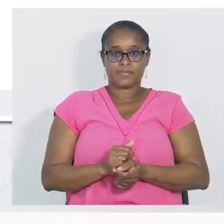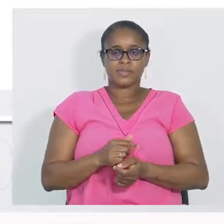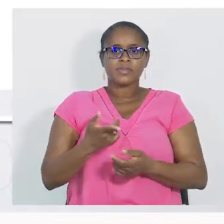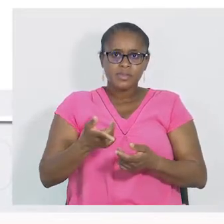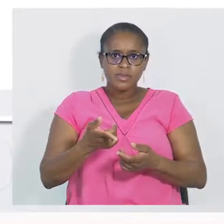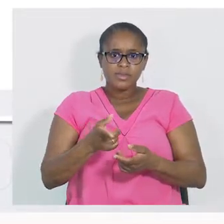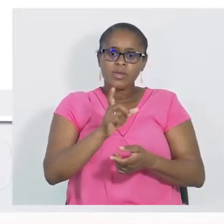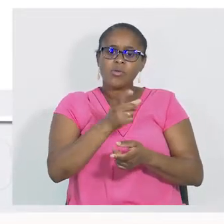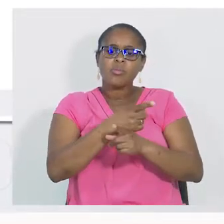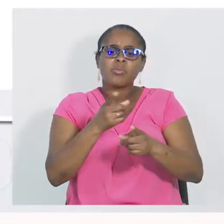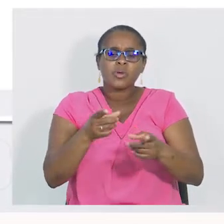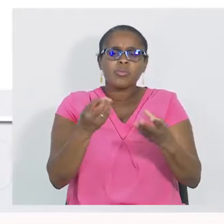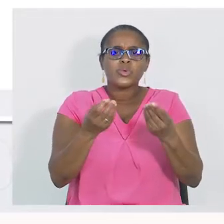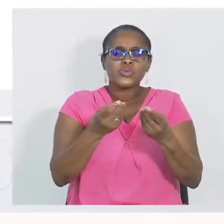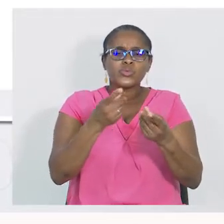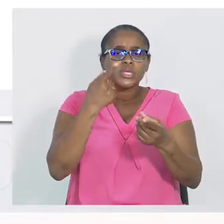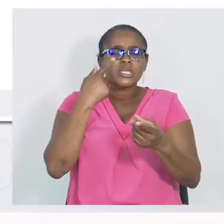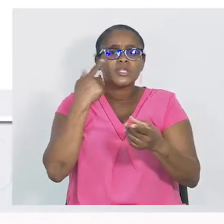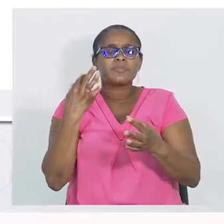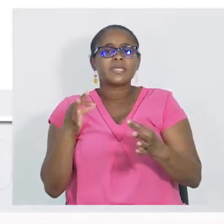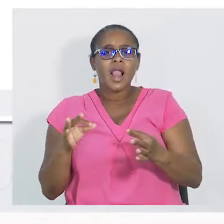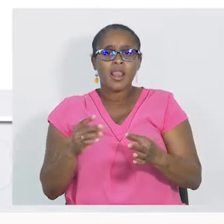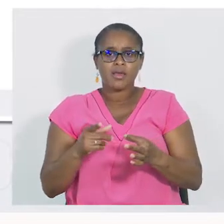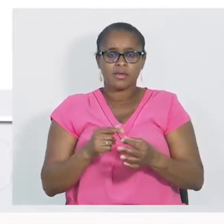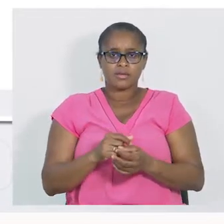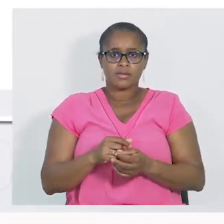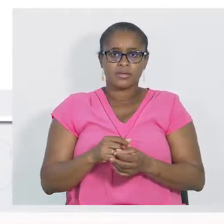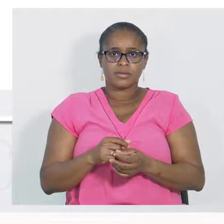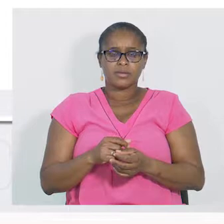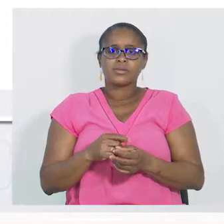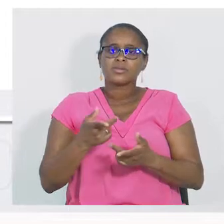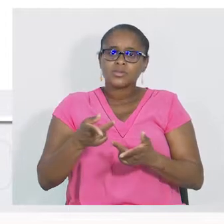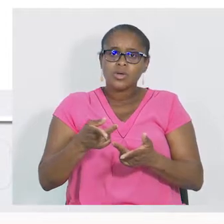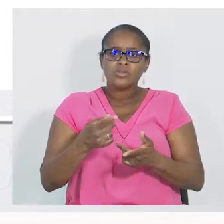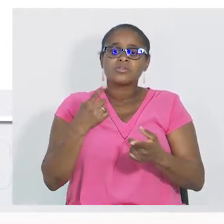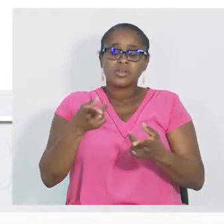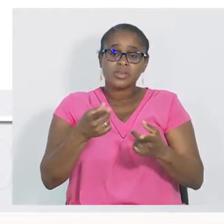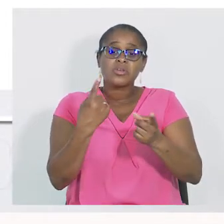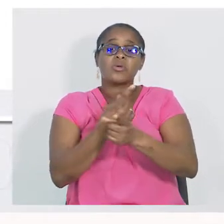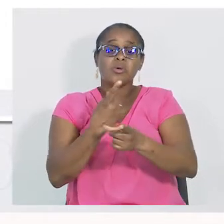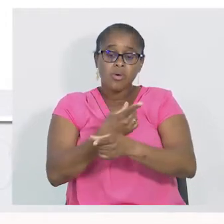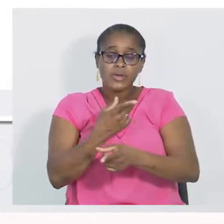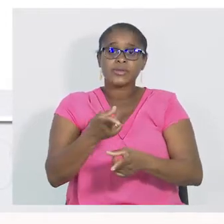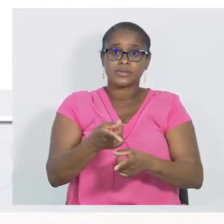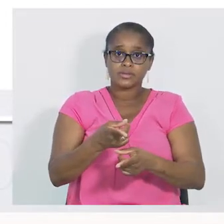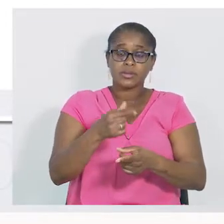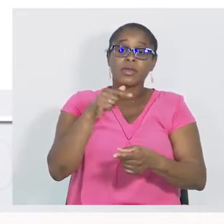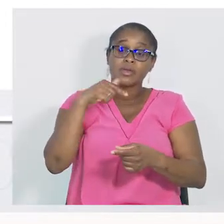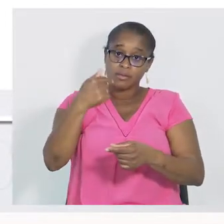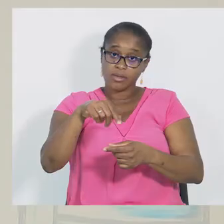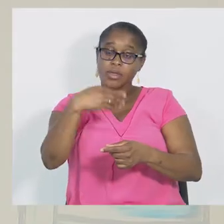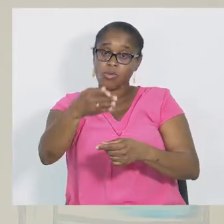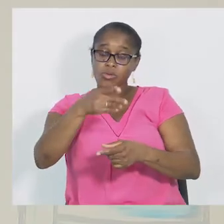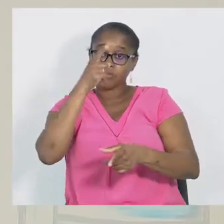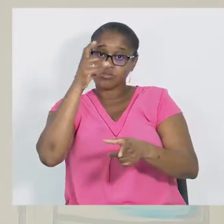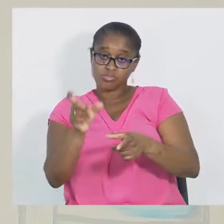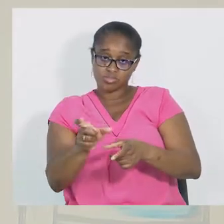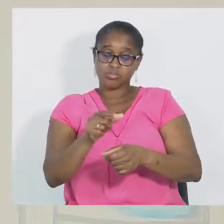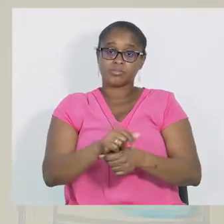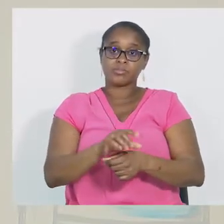gratidão. Meninos, essas palavras são fortes, são palavras que transmitem-nos algo